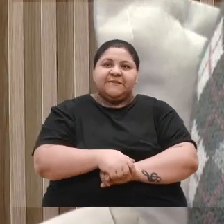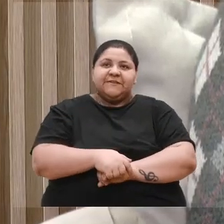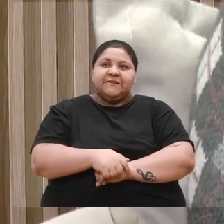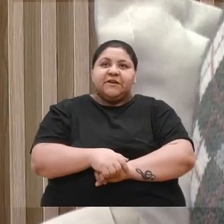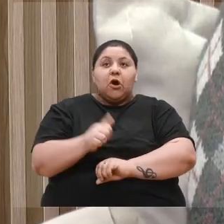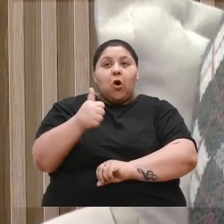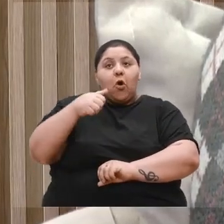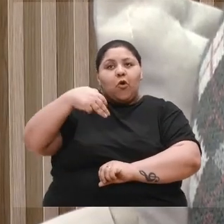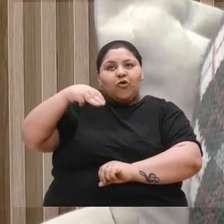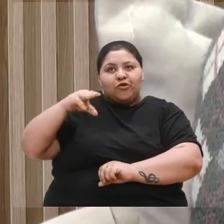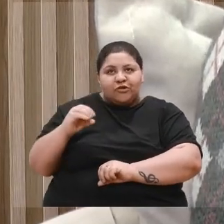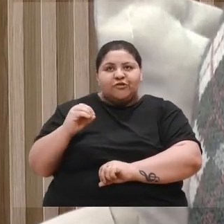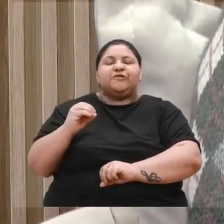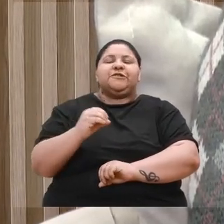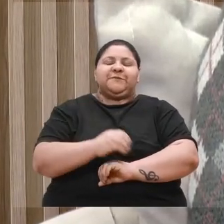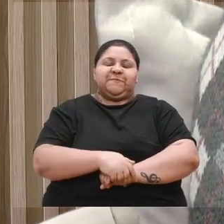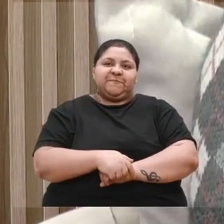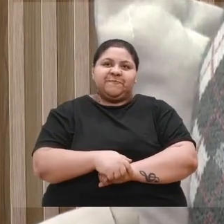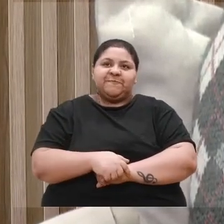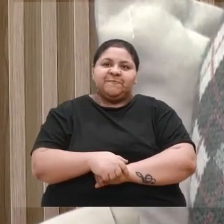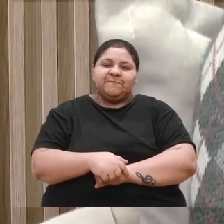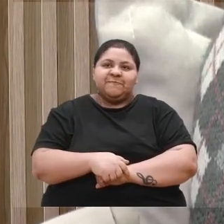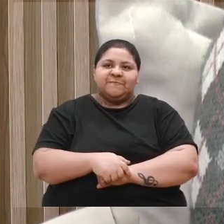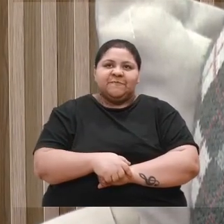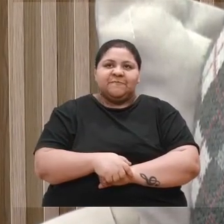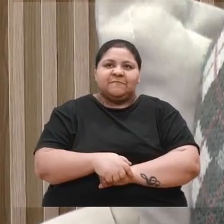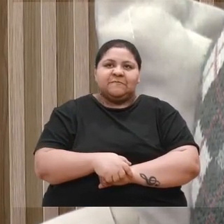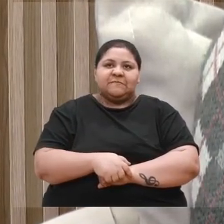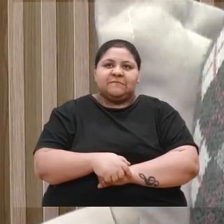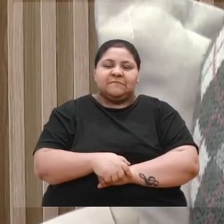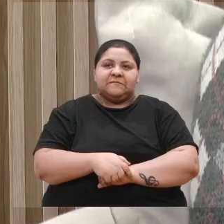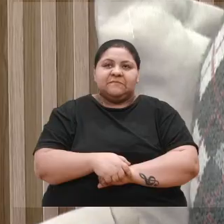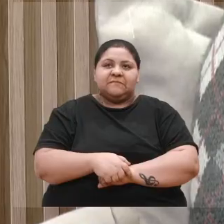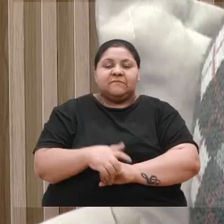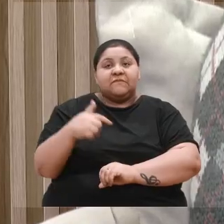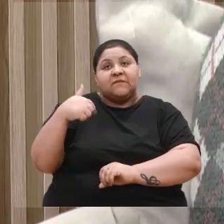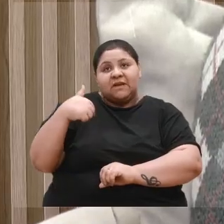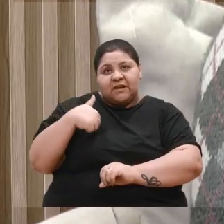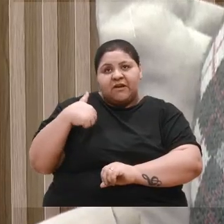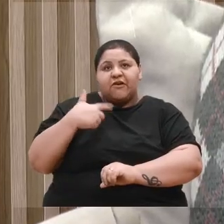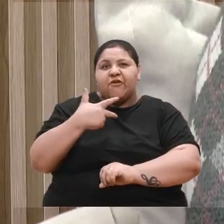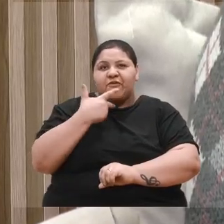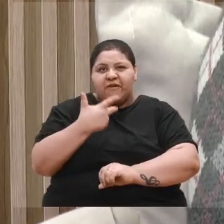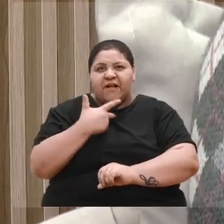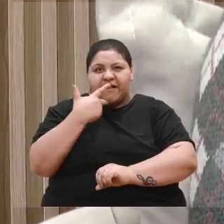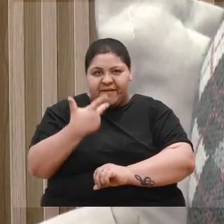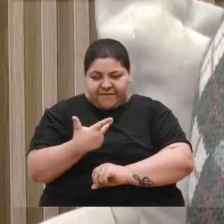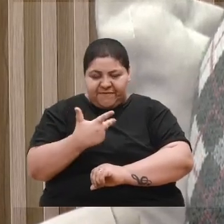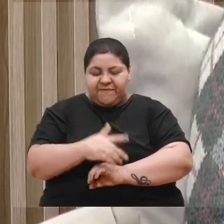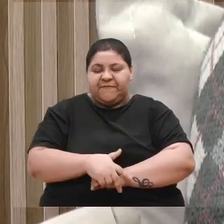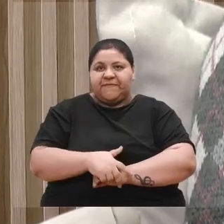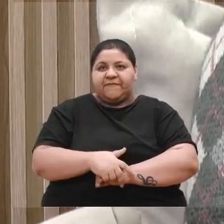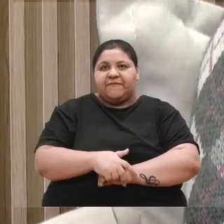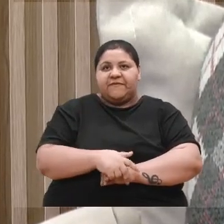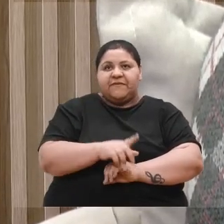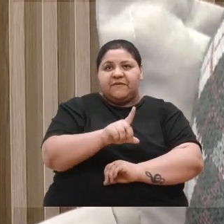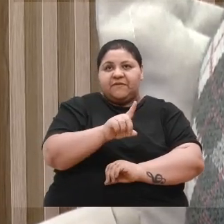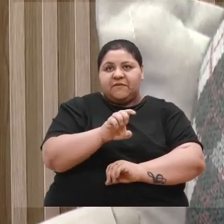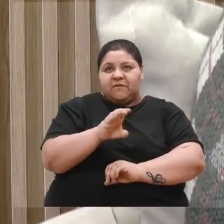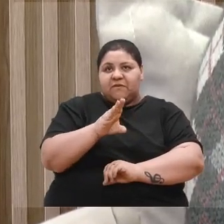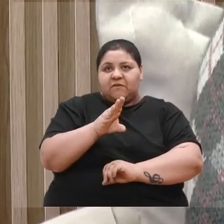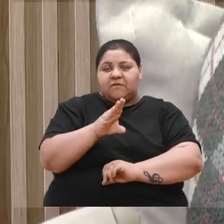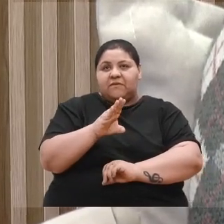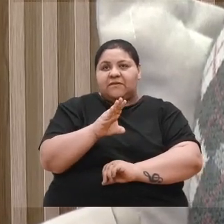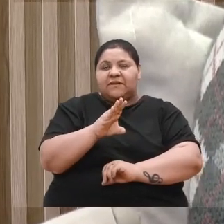11 de maio. 11 de maio. Isso, a data 11 de maio. Então... E eu queria comentar sobre isso quando a Débora